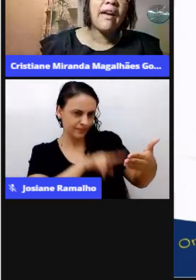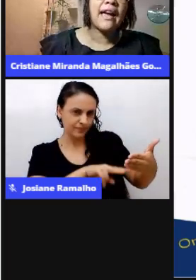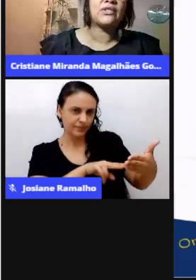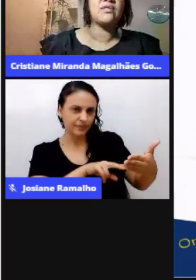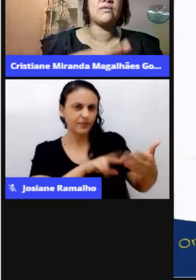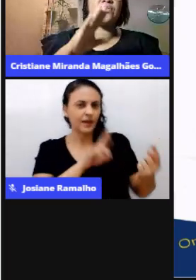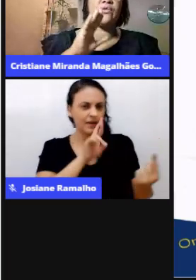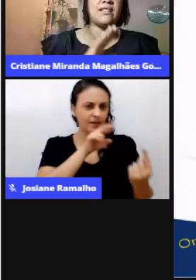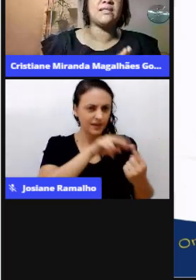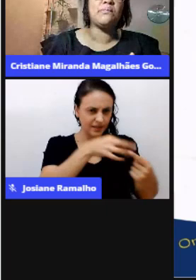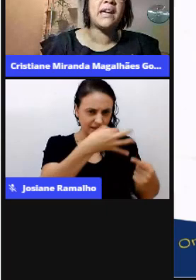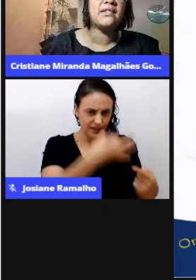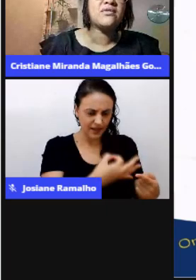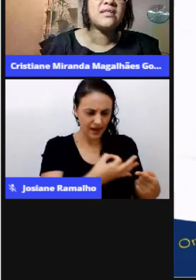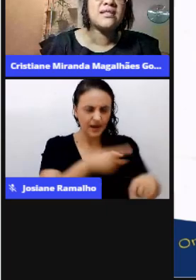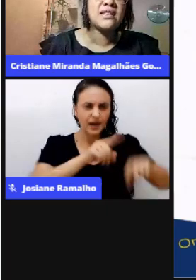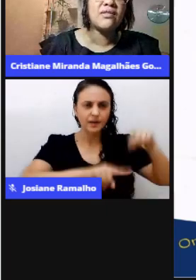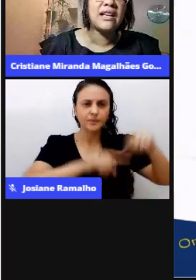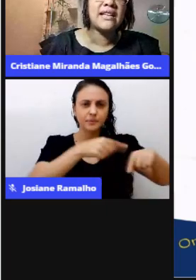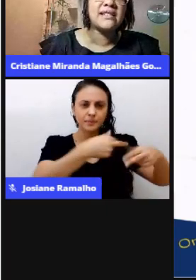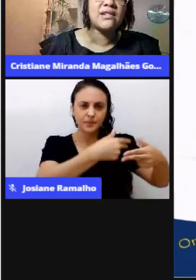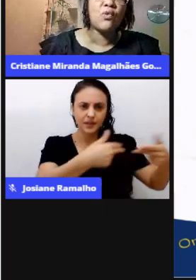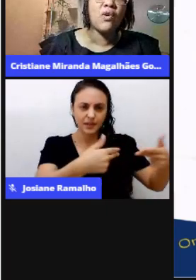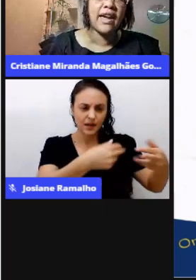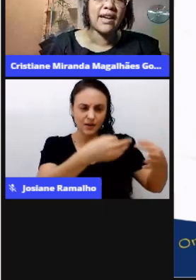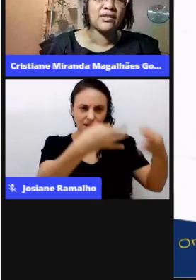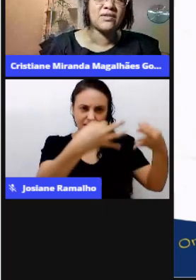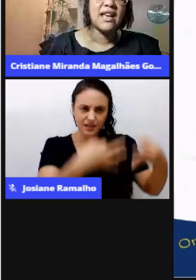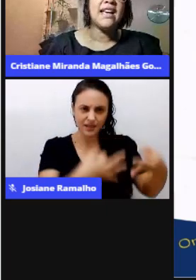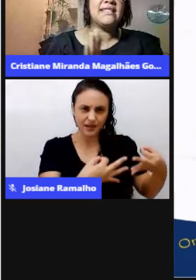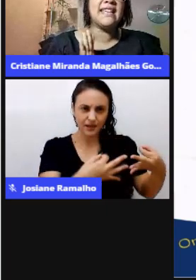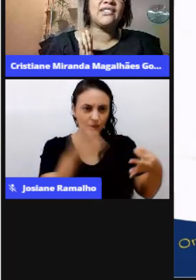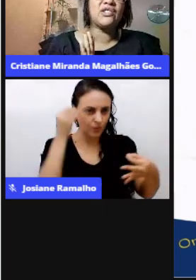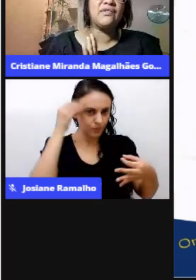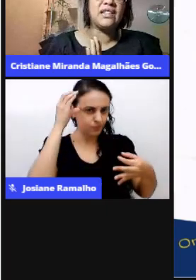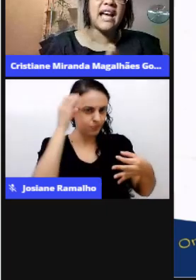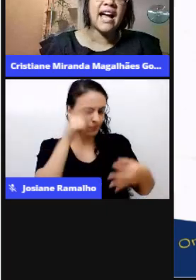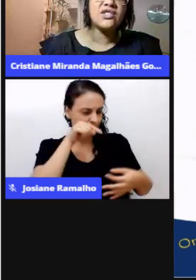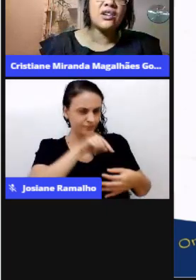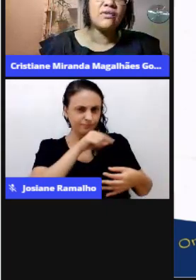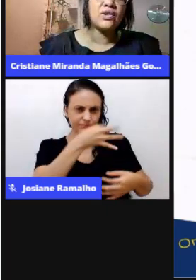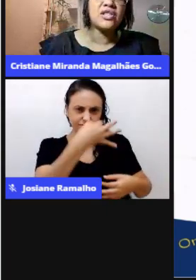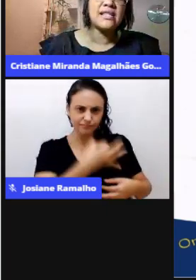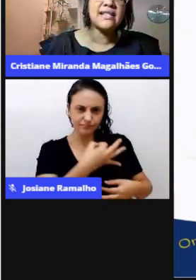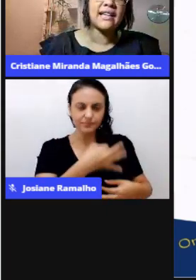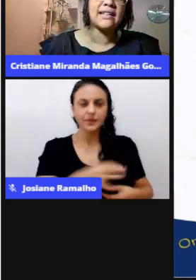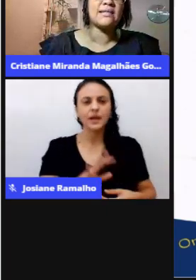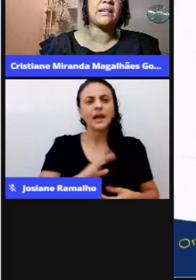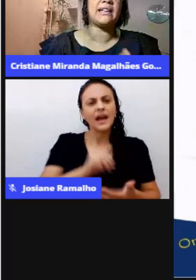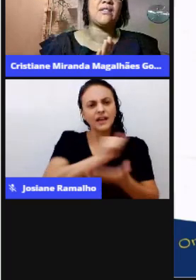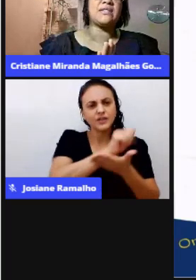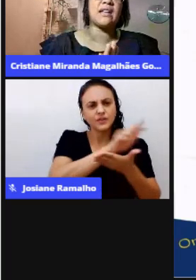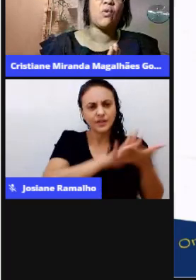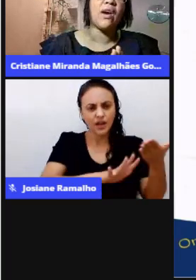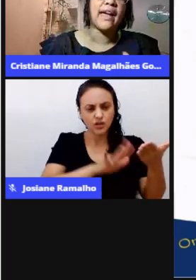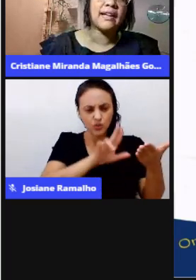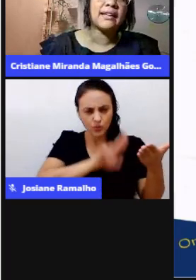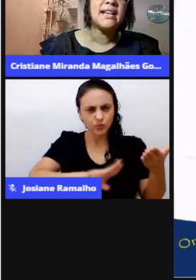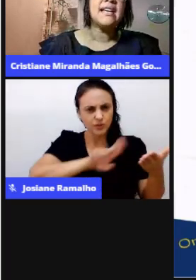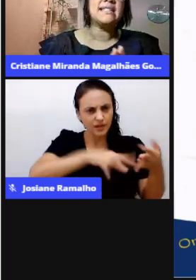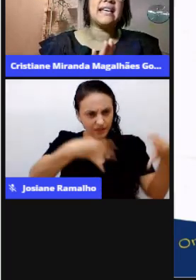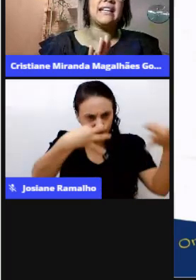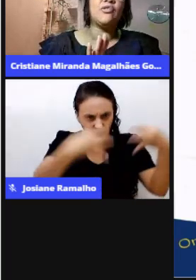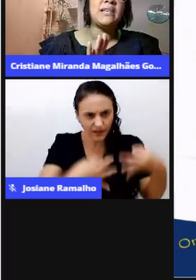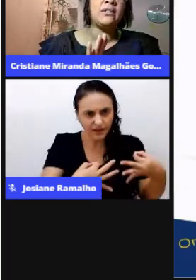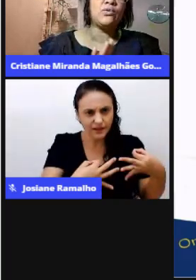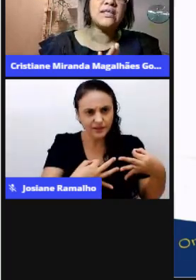está correto, se os conhecimentos que estão ali estão corretos, se a atividade que eu vou utilizar desse material está